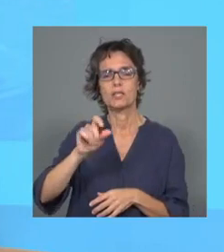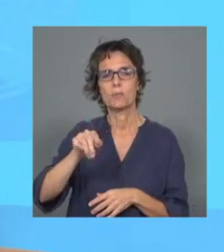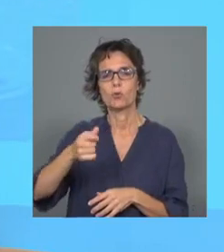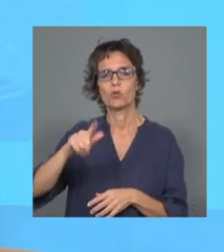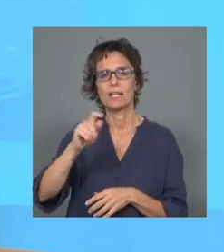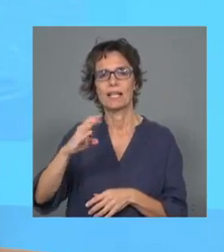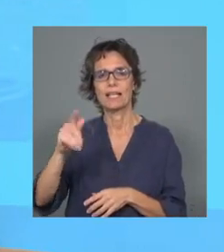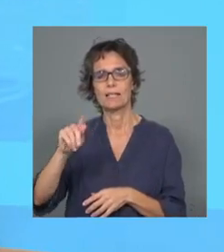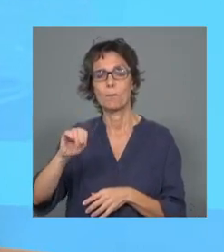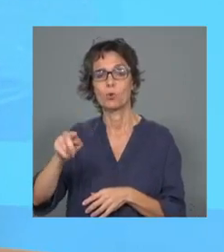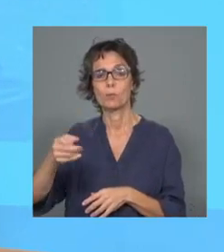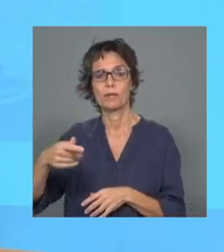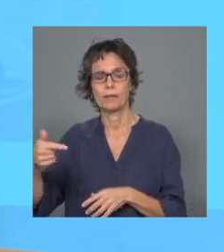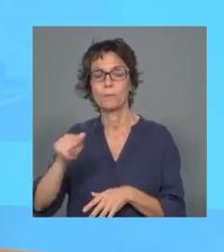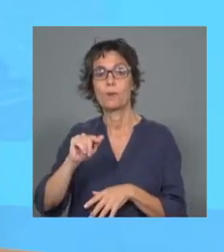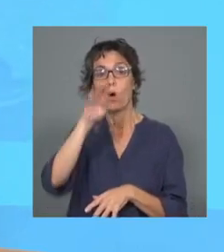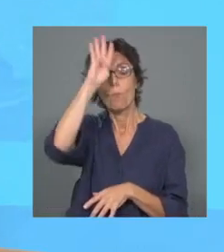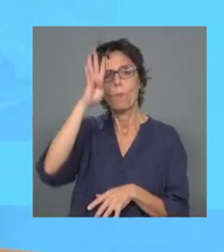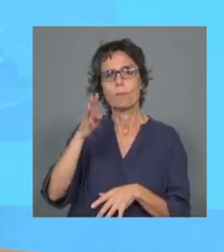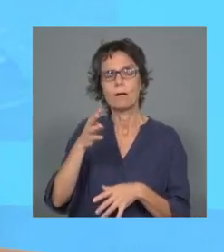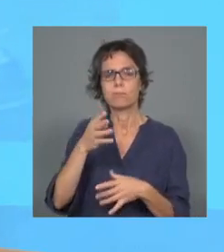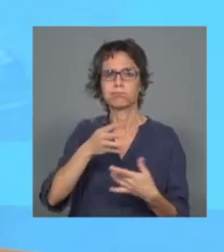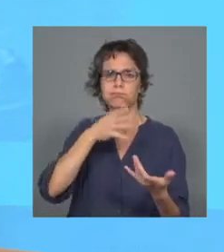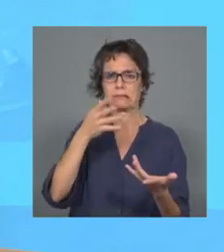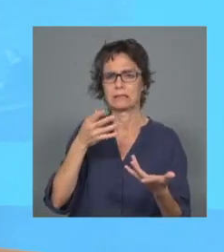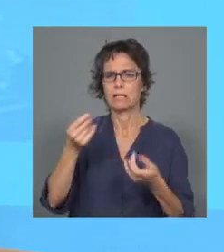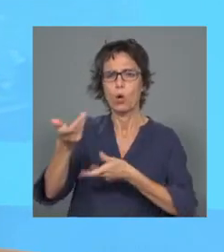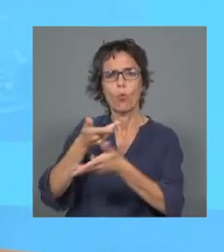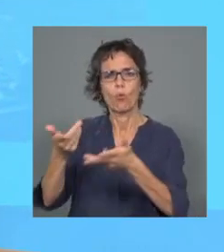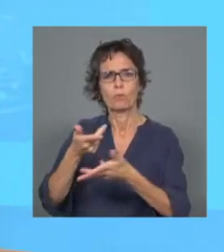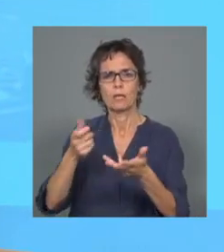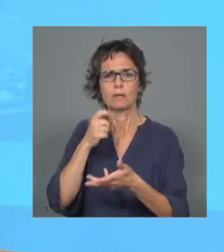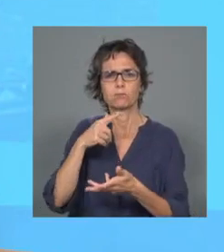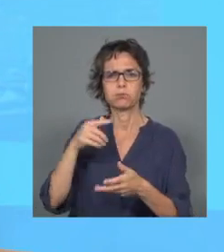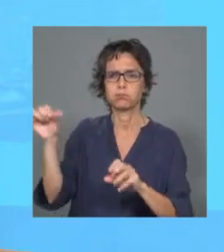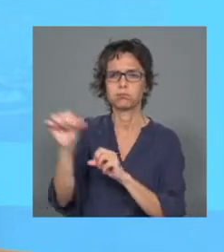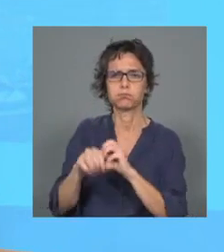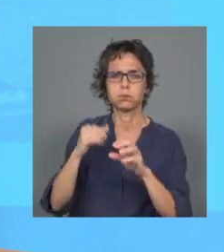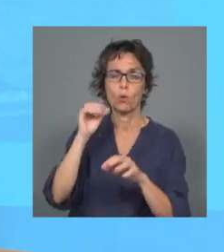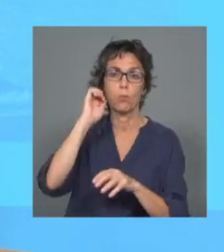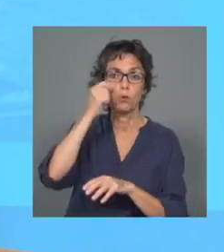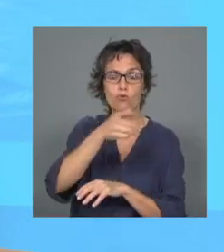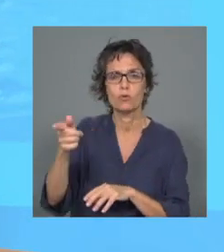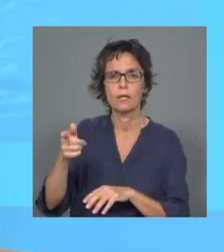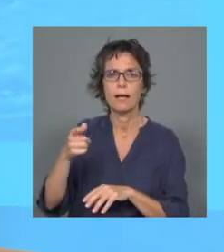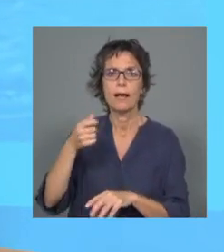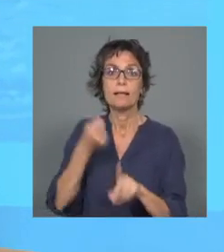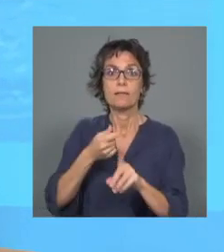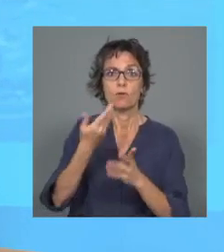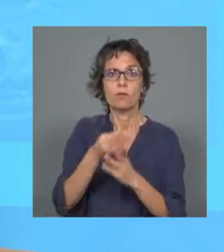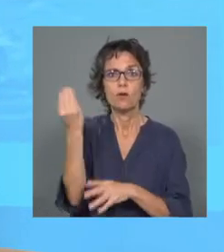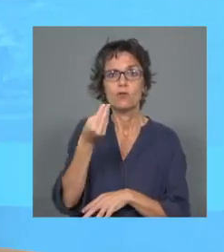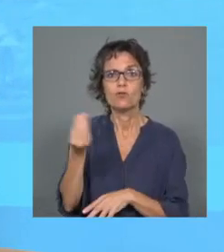agência.eclésia.pt. O Papa denunciou a economia que mata e desafiou os jovens economistas e gestores de todo o mundo a